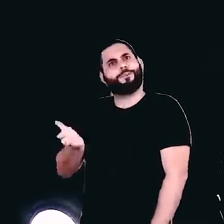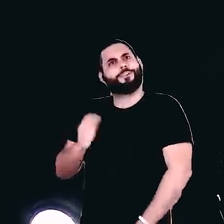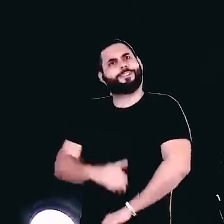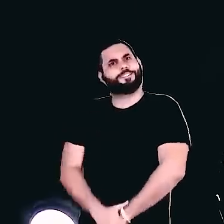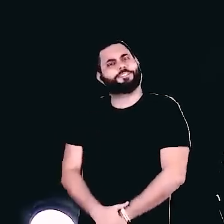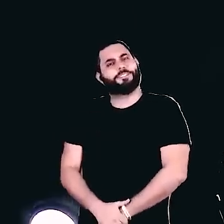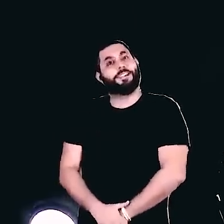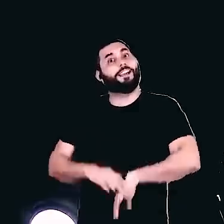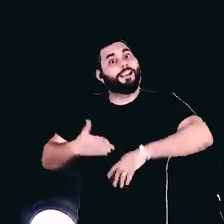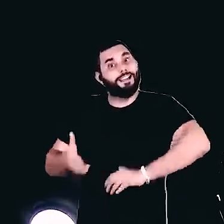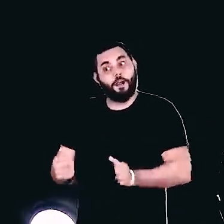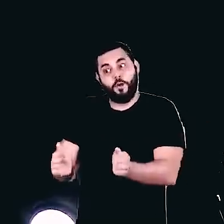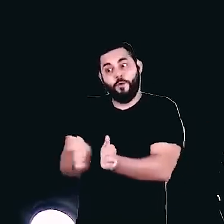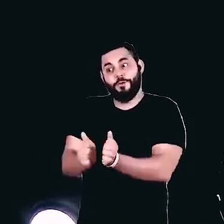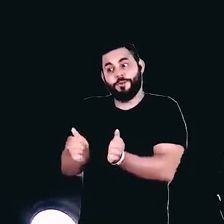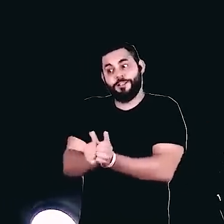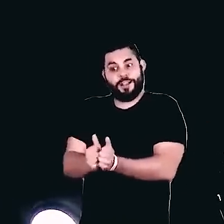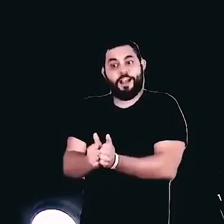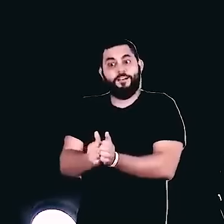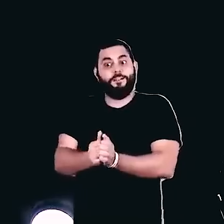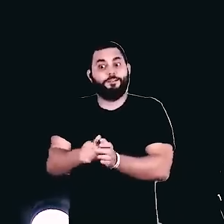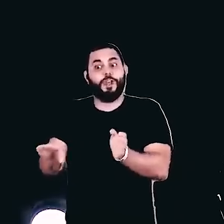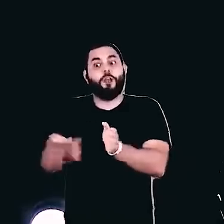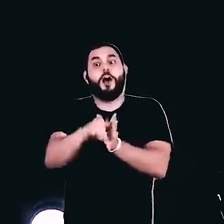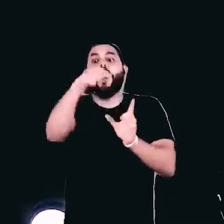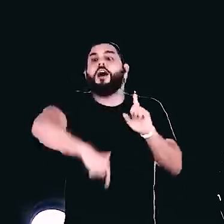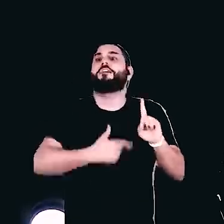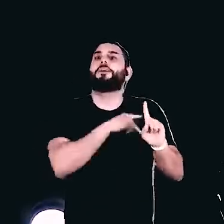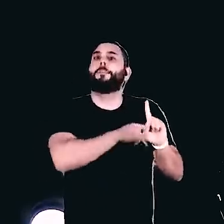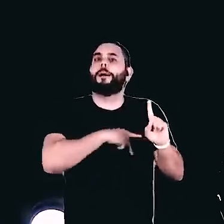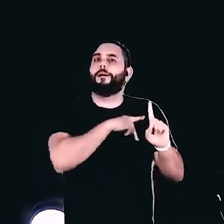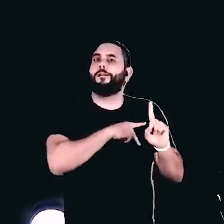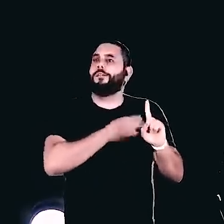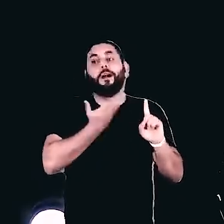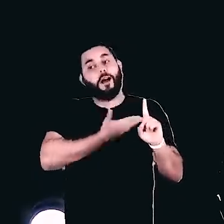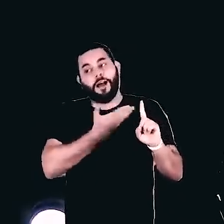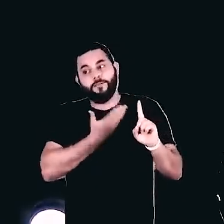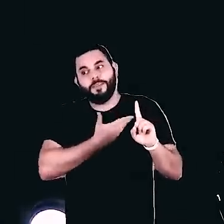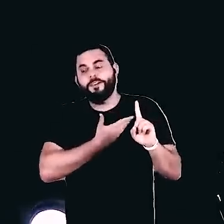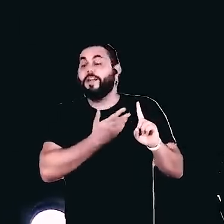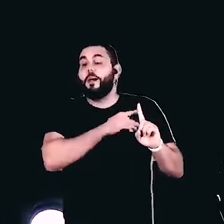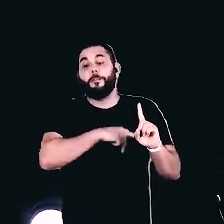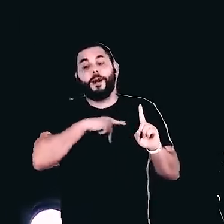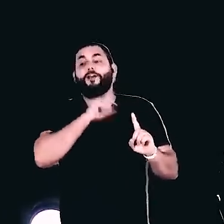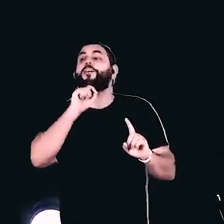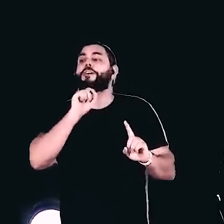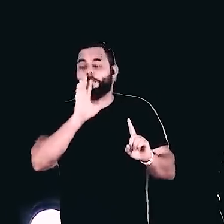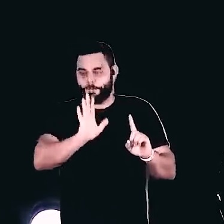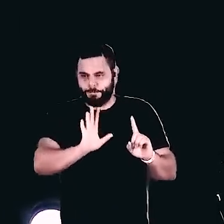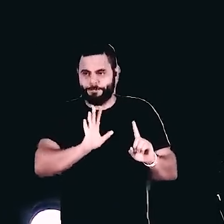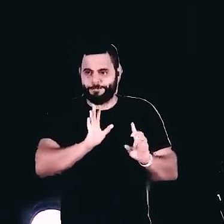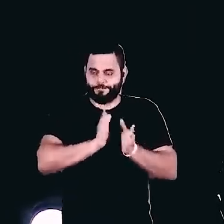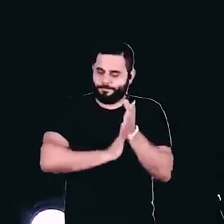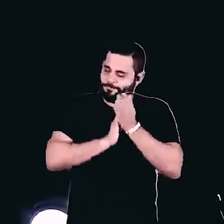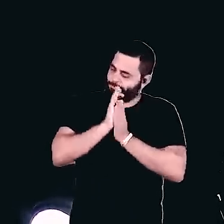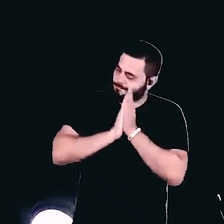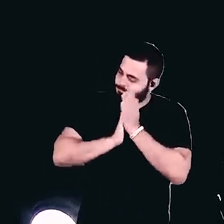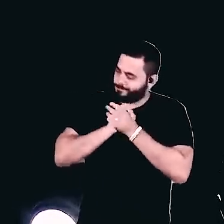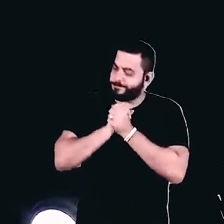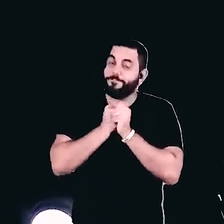o escravo de Filemão foi parar na mão de quem? De Paulo, o amigo dele. E o que é que Paulo faz? Ah, minha